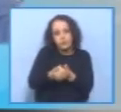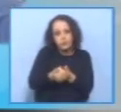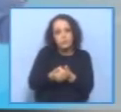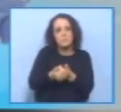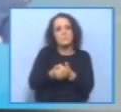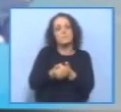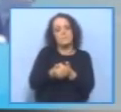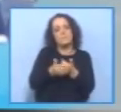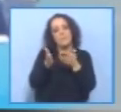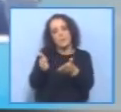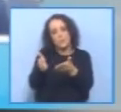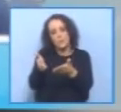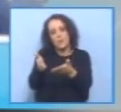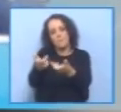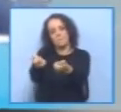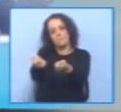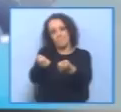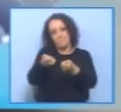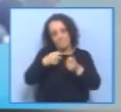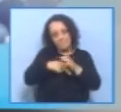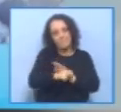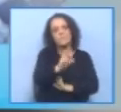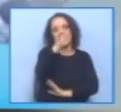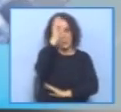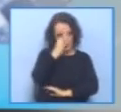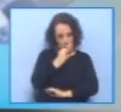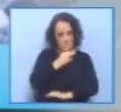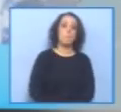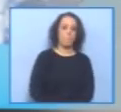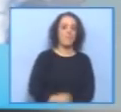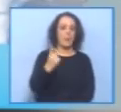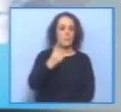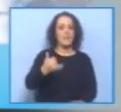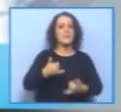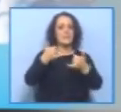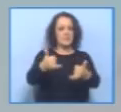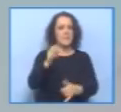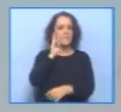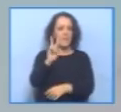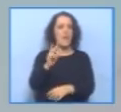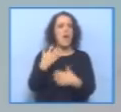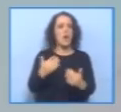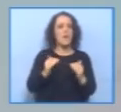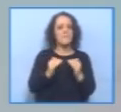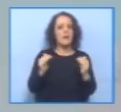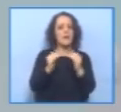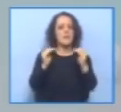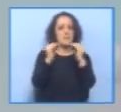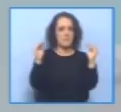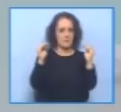que etapa está a implementação deste método. Antes gostava de lhe perguntar, Padre Vasco Gonçalves, como é que